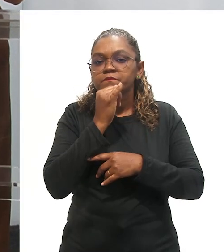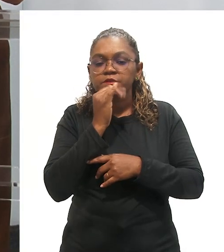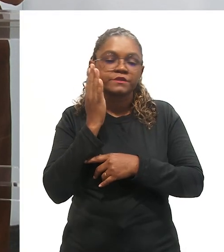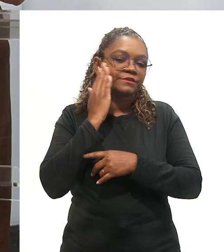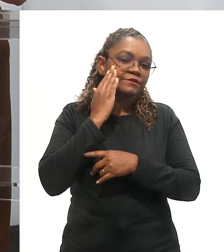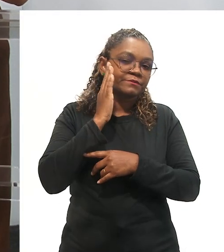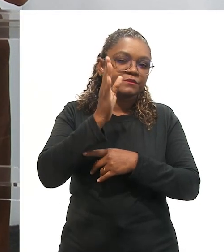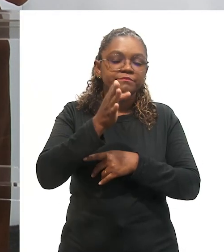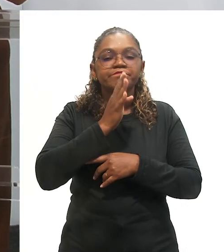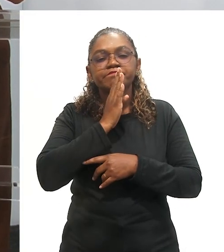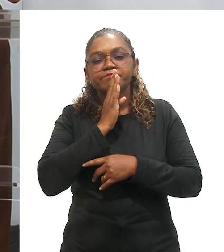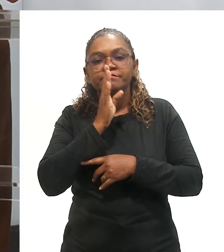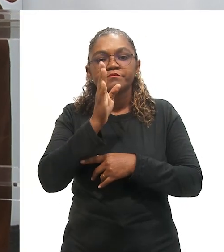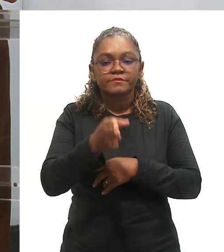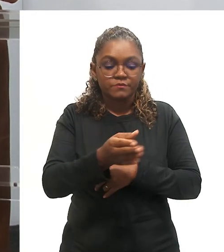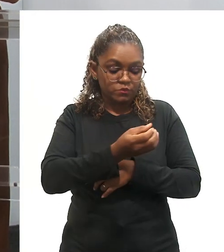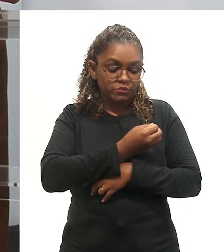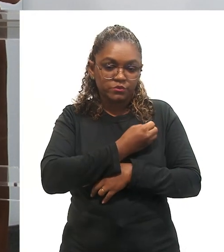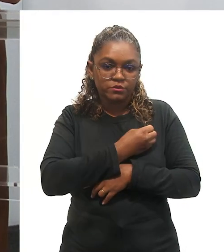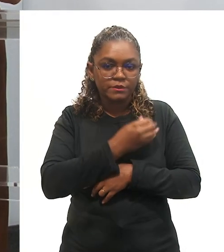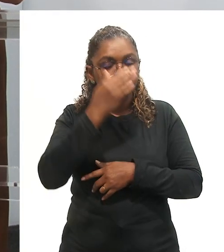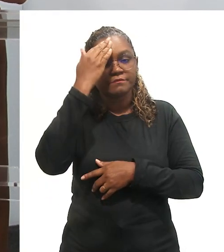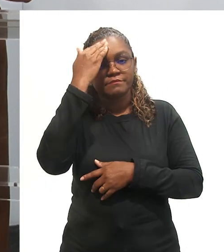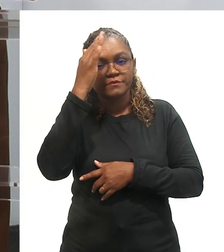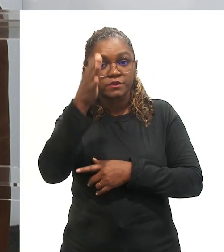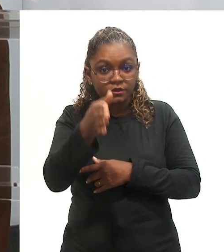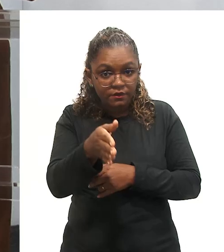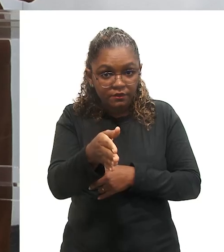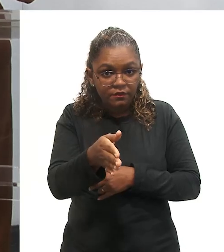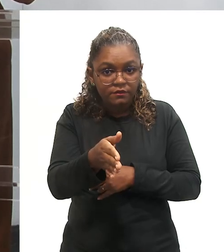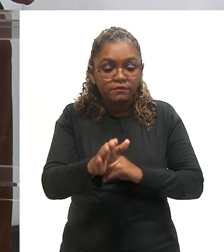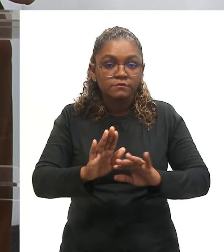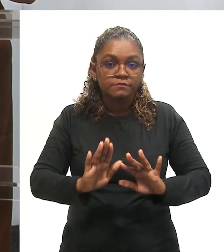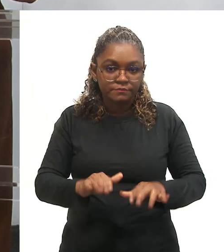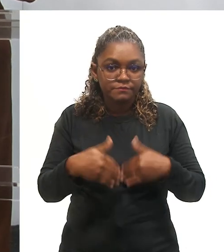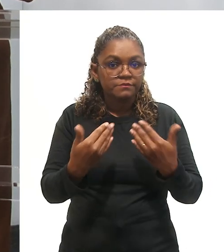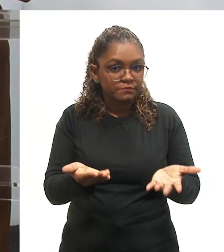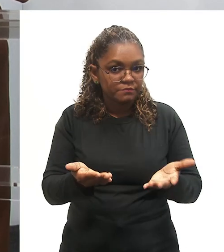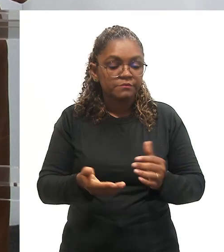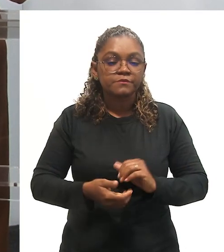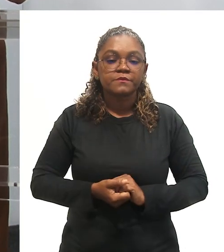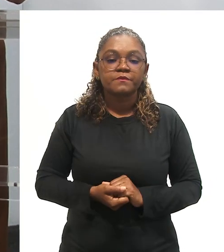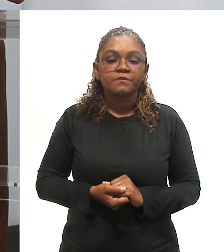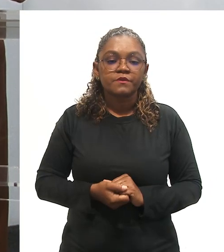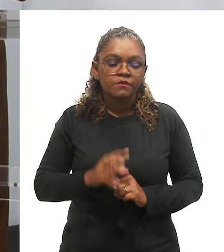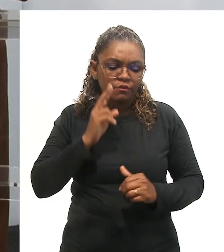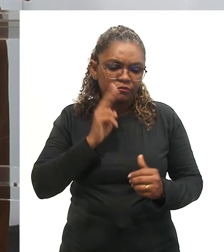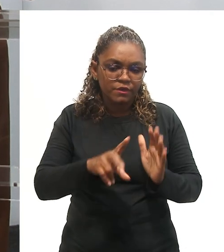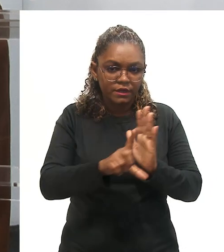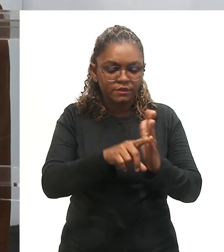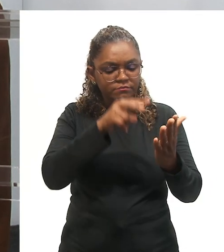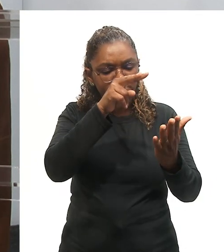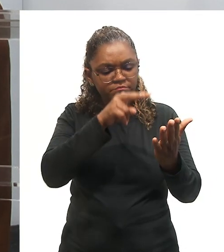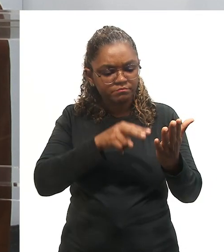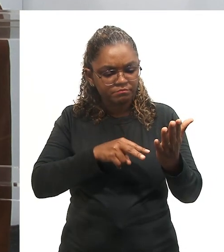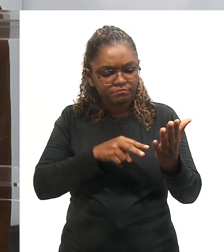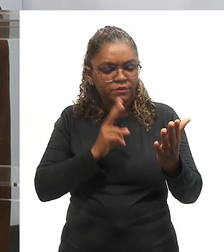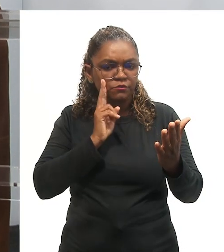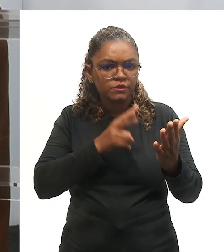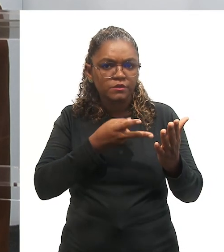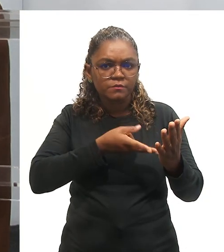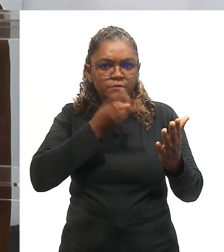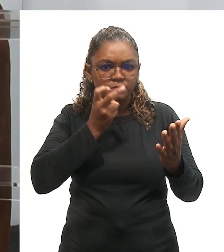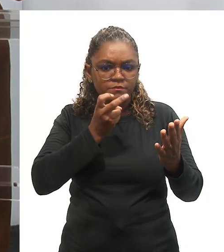uma afinidade, um conhecimento mais dessas numerações, desses códigos, quando pega ali uma